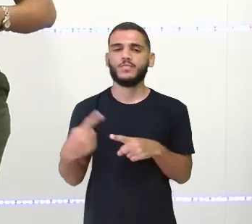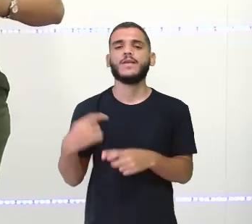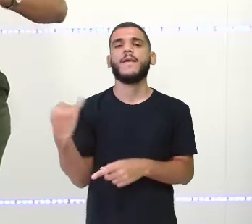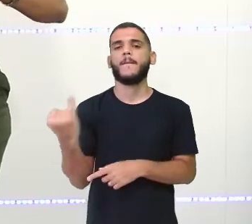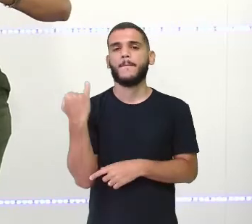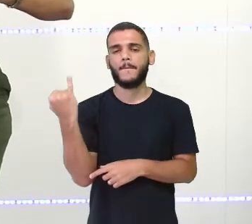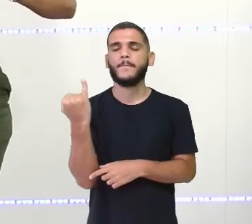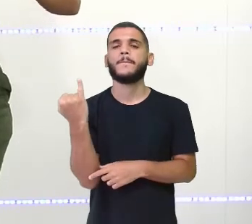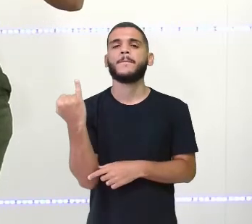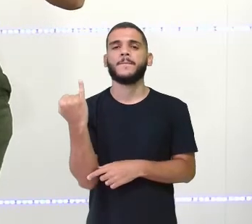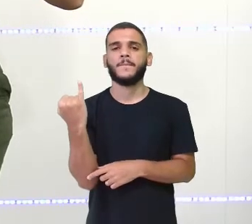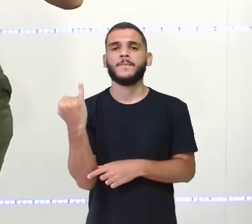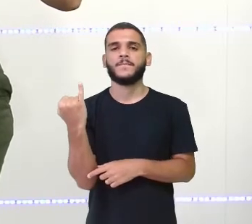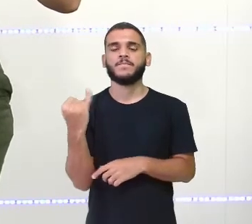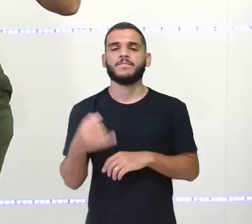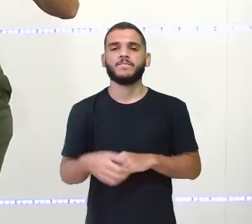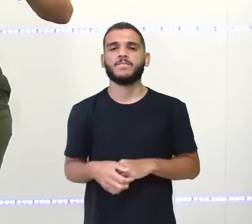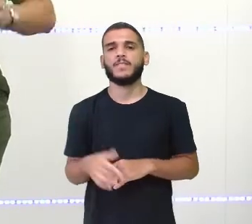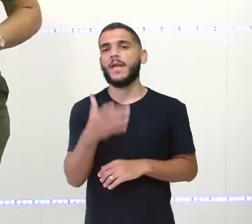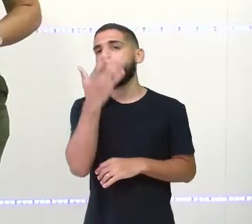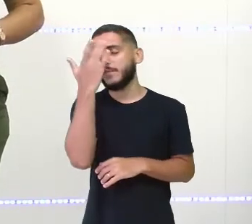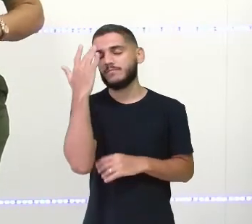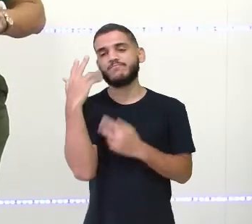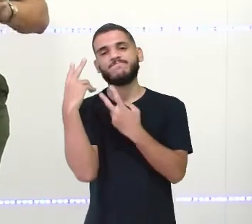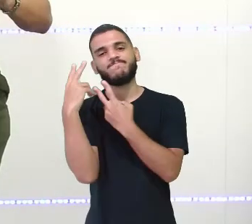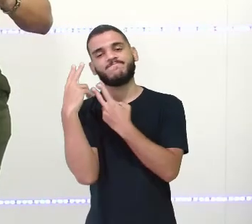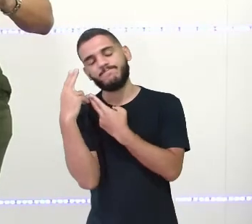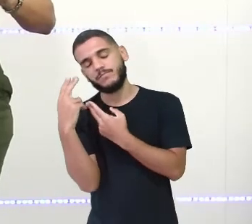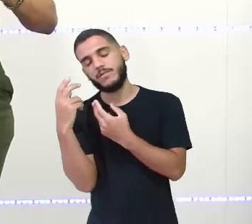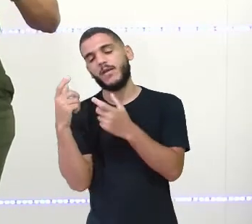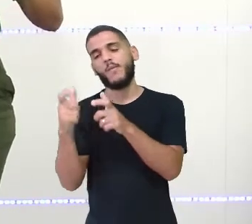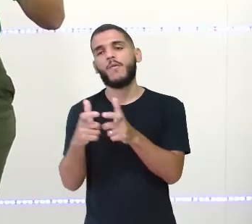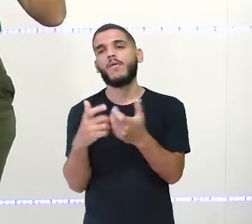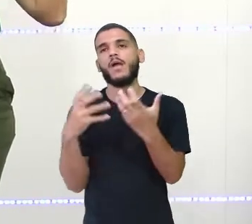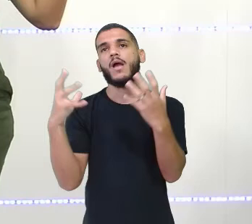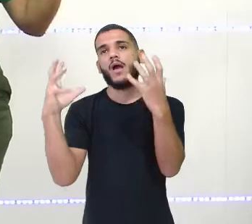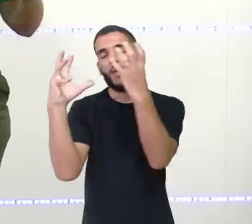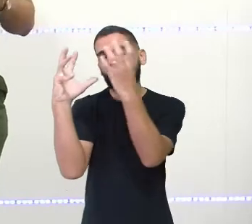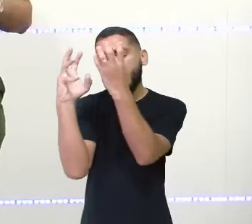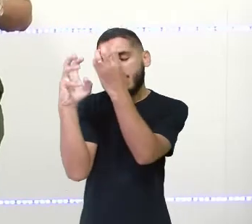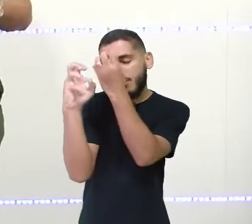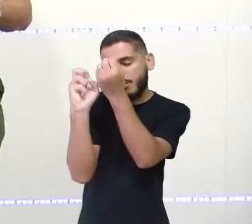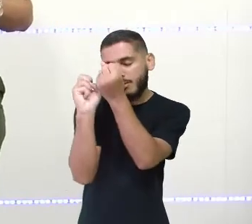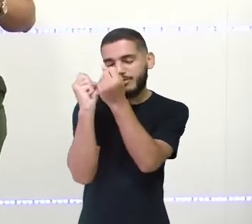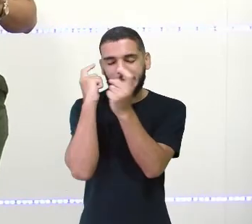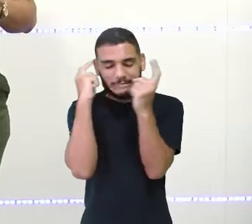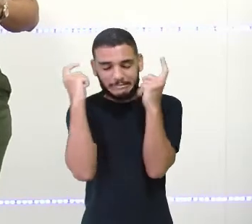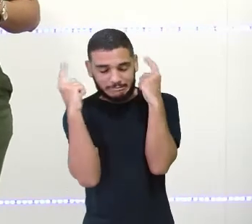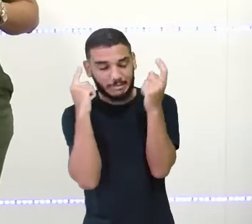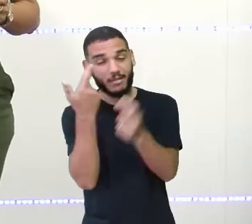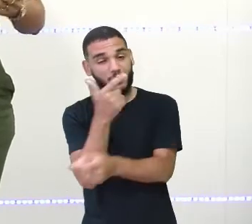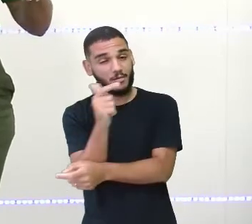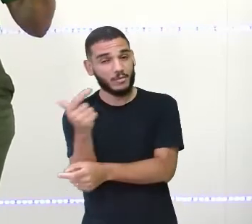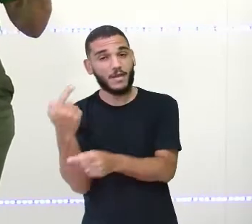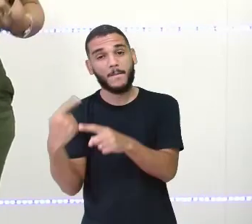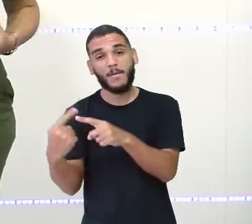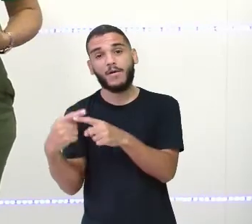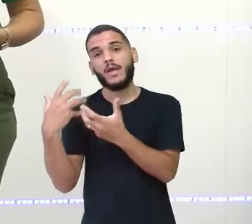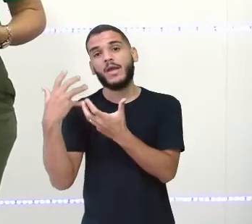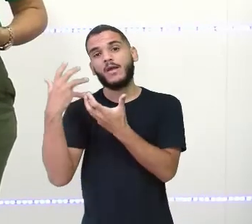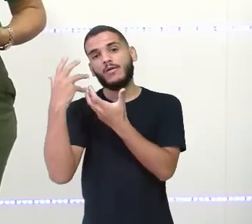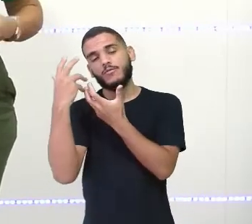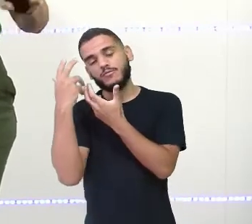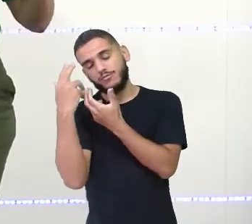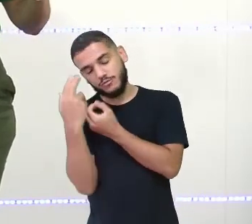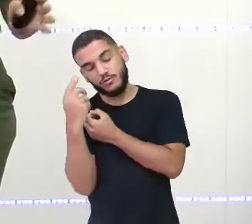importante você deitar num lugar escurinho, sem muito barulho, porque o sono é o tônico